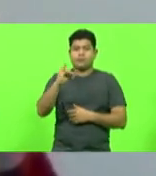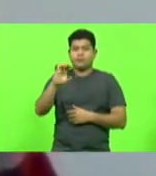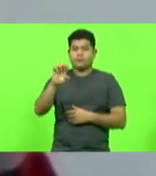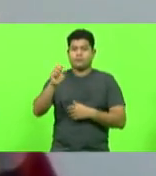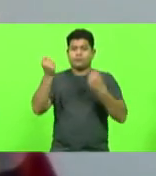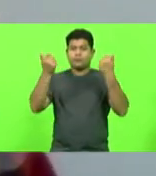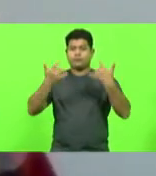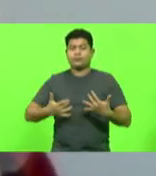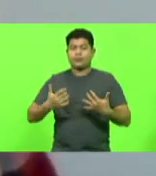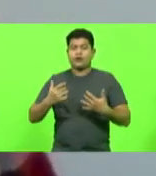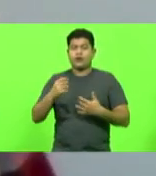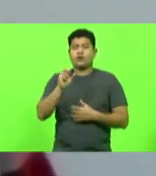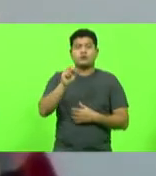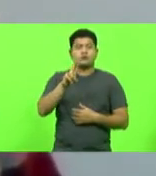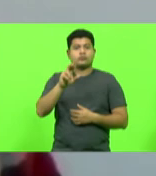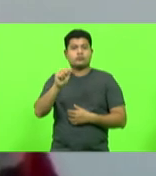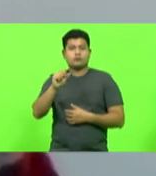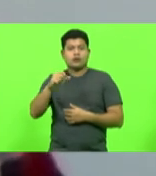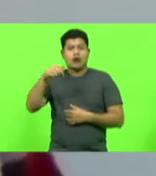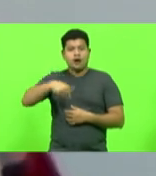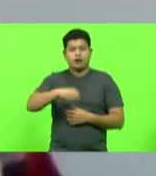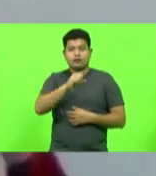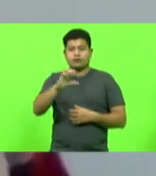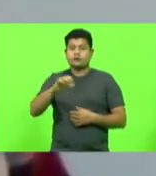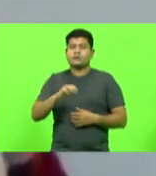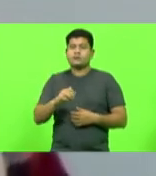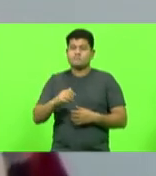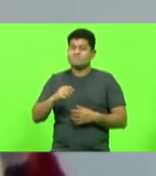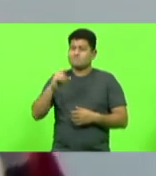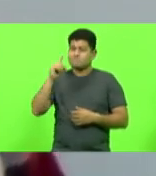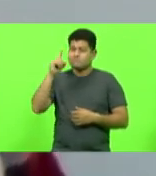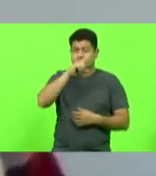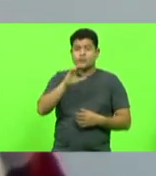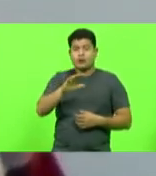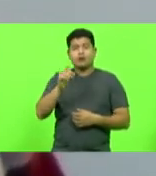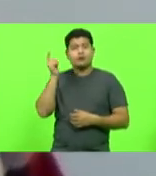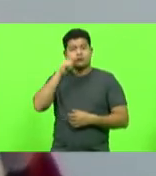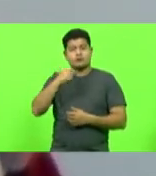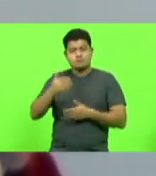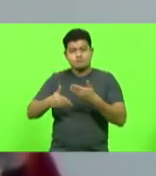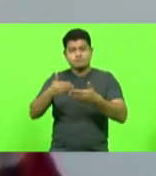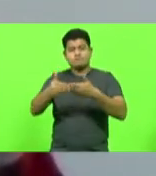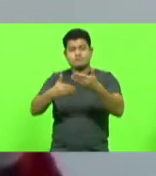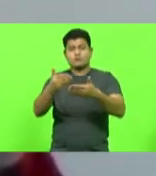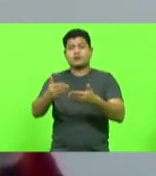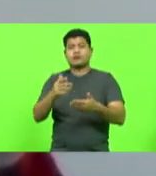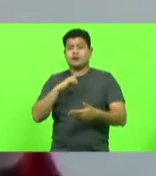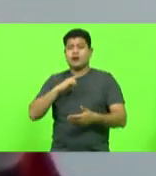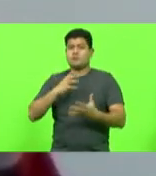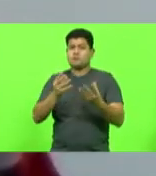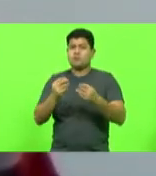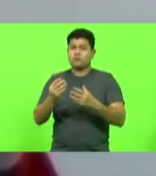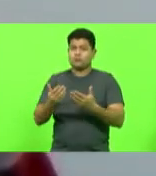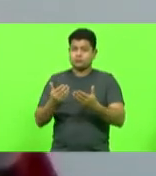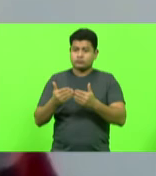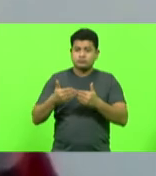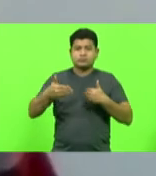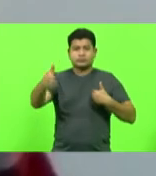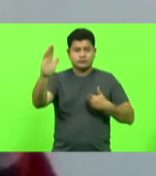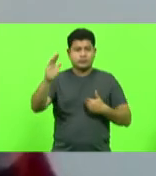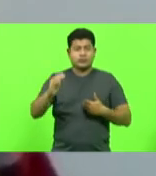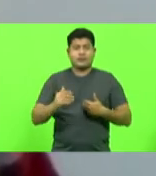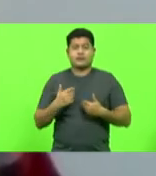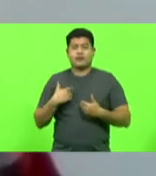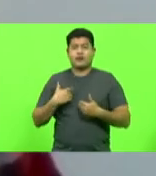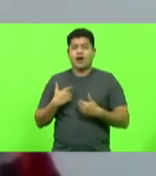o SUAS em Santa Catarina vem avançando e ainda tem muito pela frente, pelo que não se pode baixar a vigilância da política em